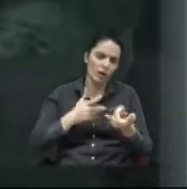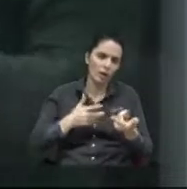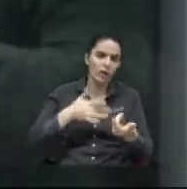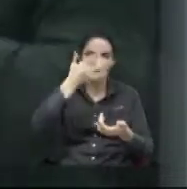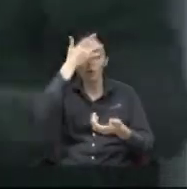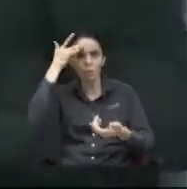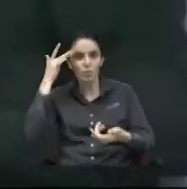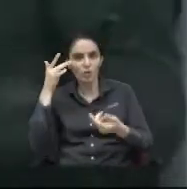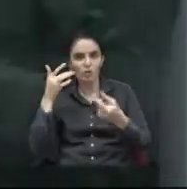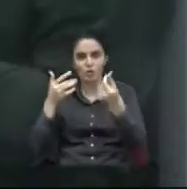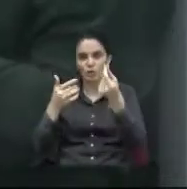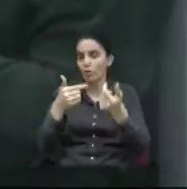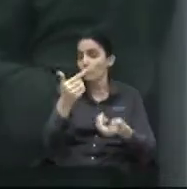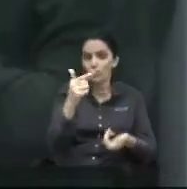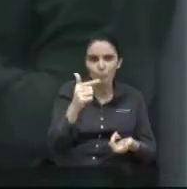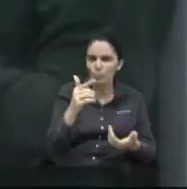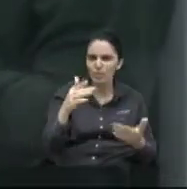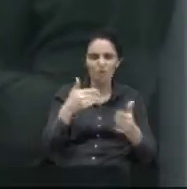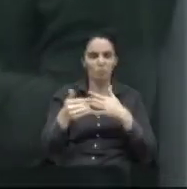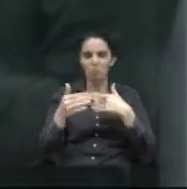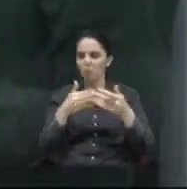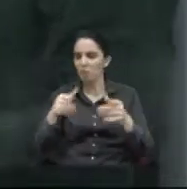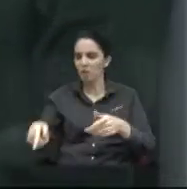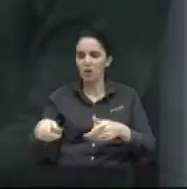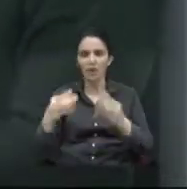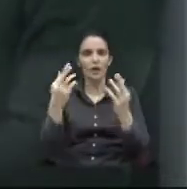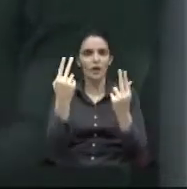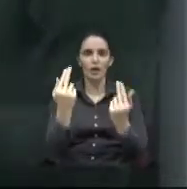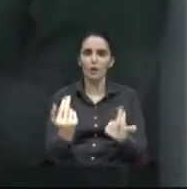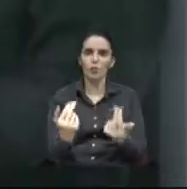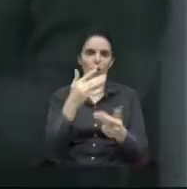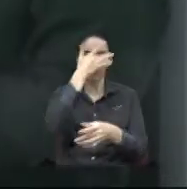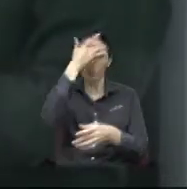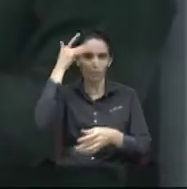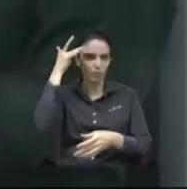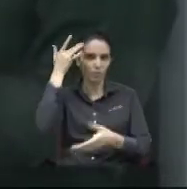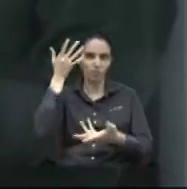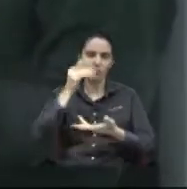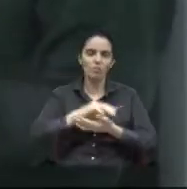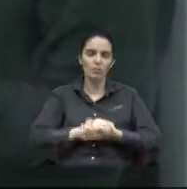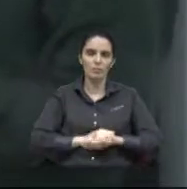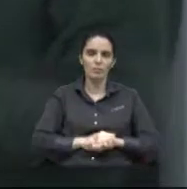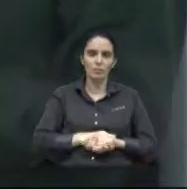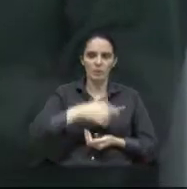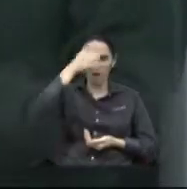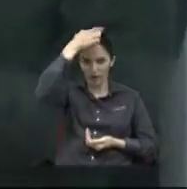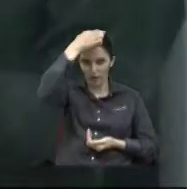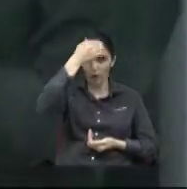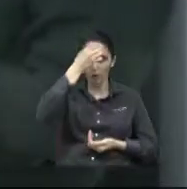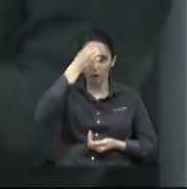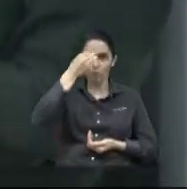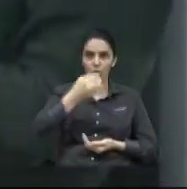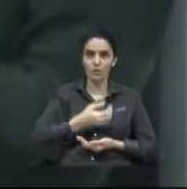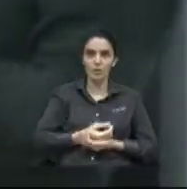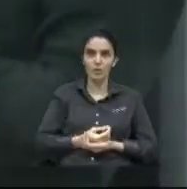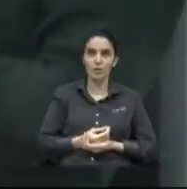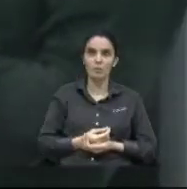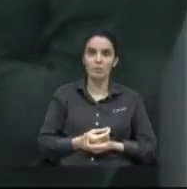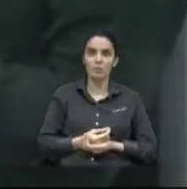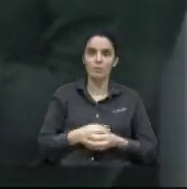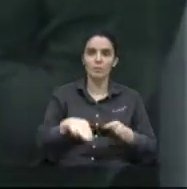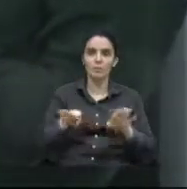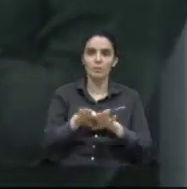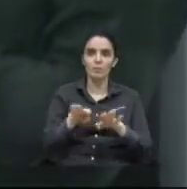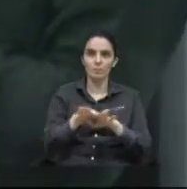qualquer natureza, e fazia cirurgia, e tratava e cuidava. Então, o doutor Rafael Camargo o senhor também é um exemplo de honra,